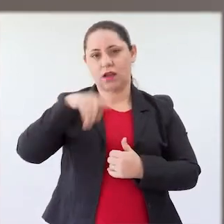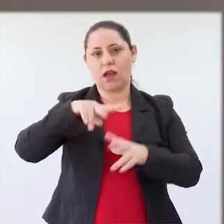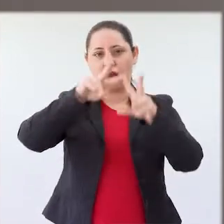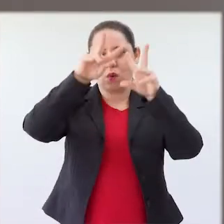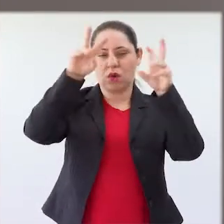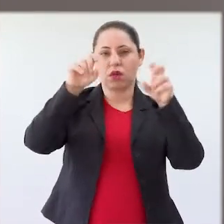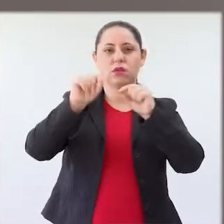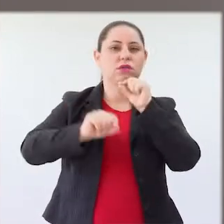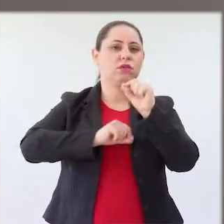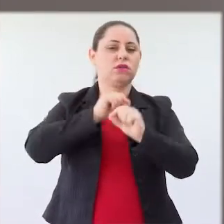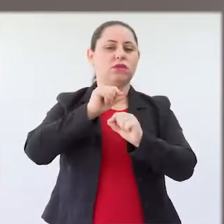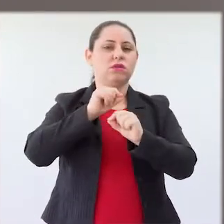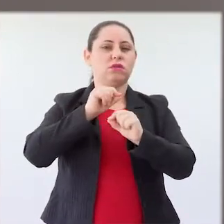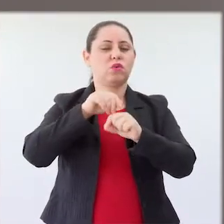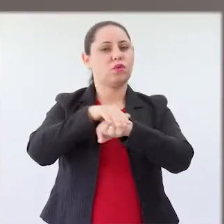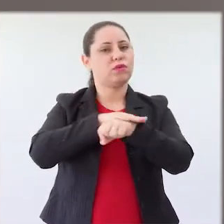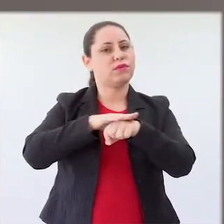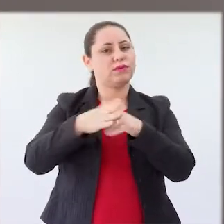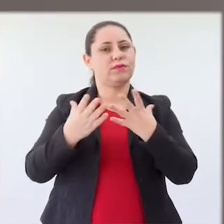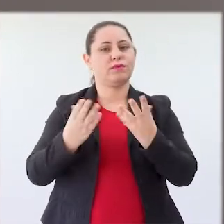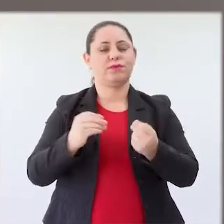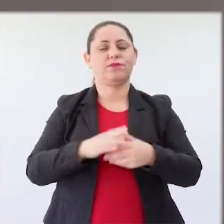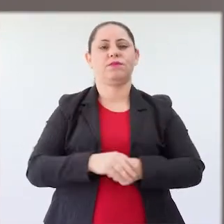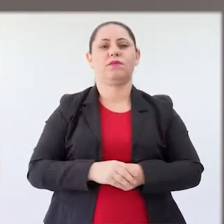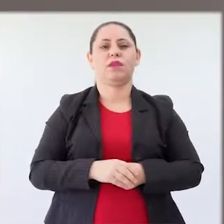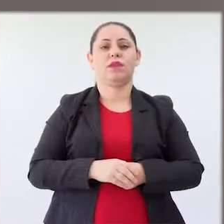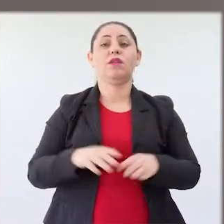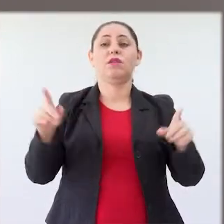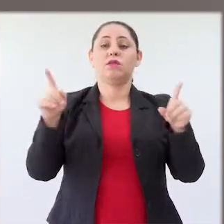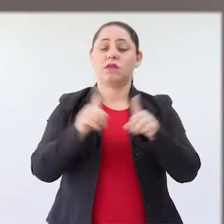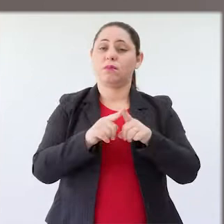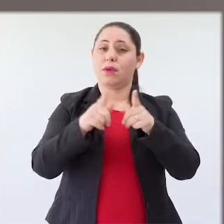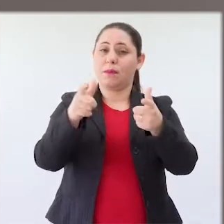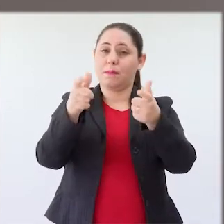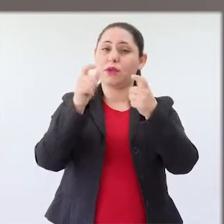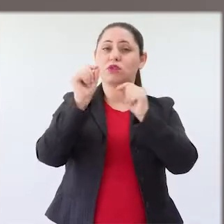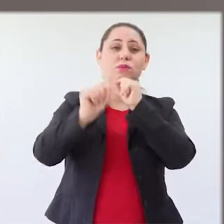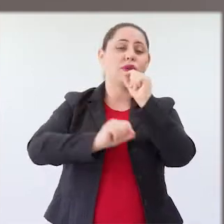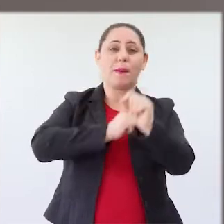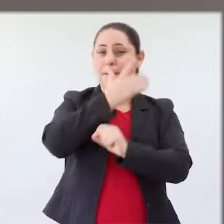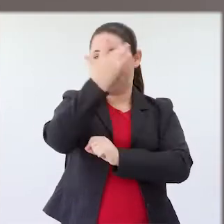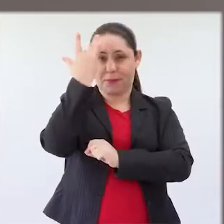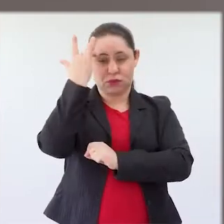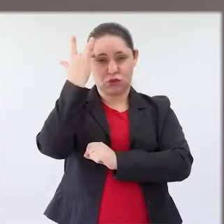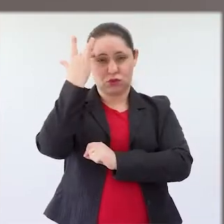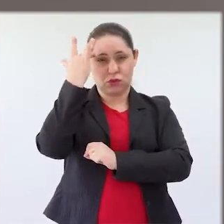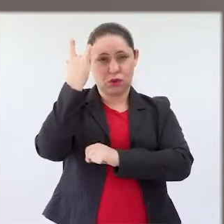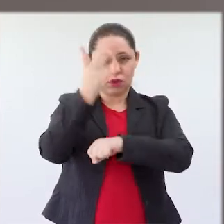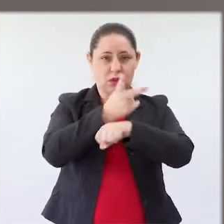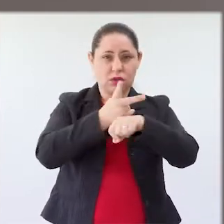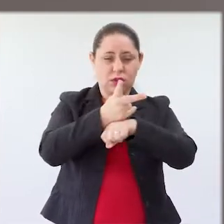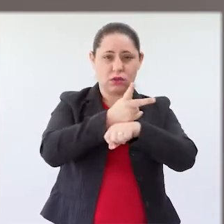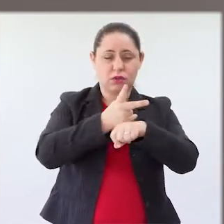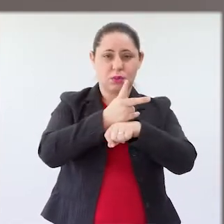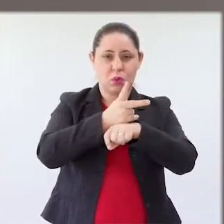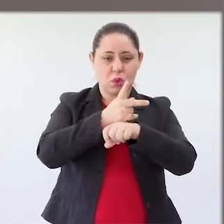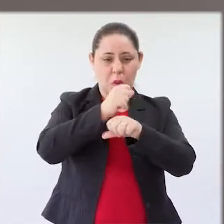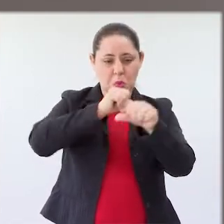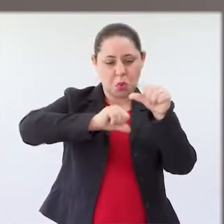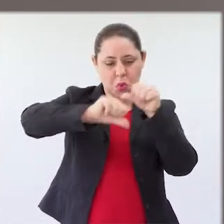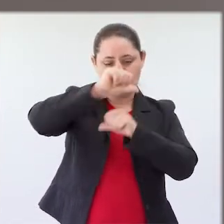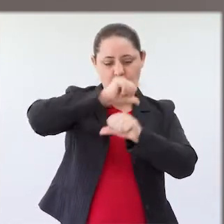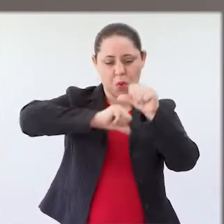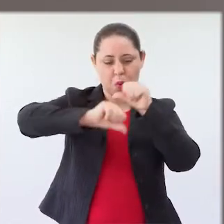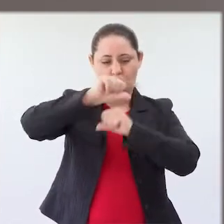gente pontua muito. Eu percebo também que a maioria das pessoas que procura isso, essa alteração de